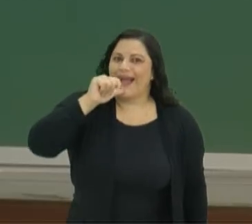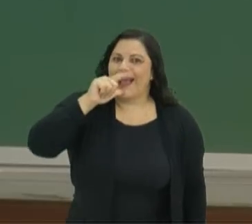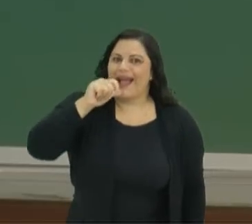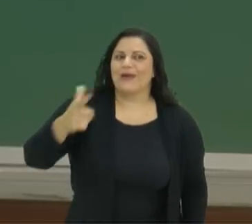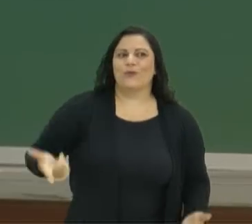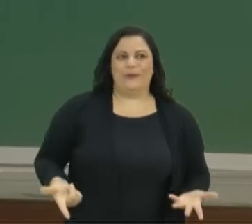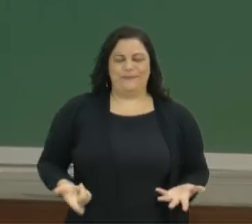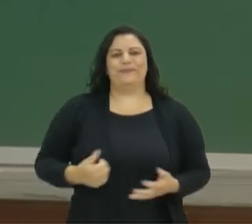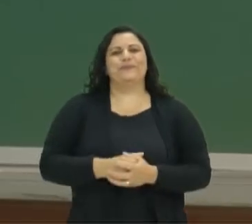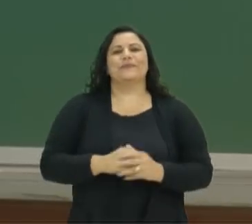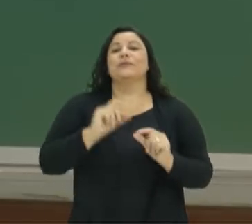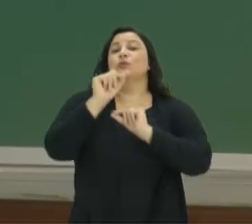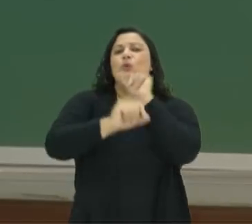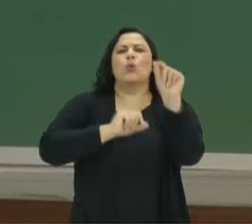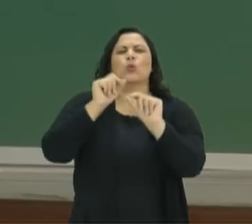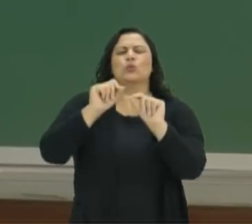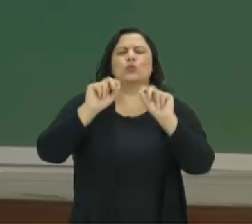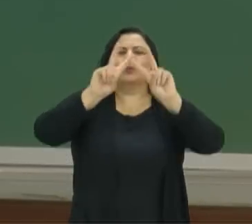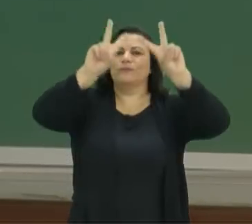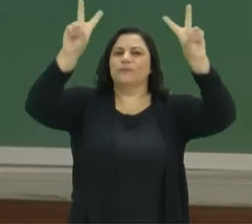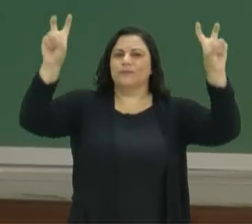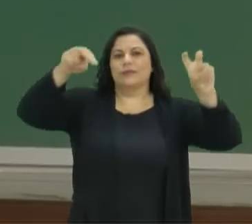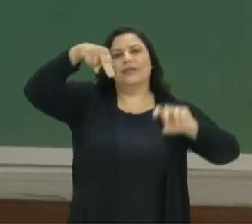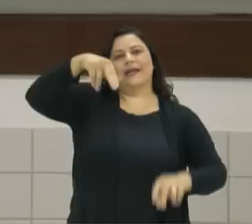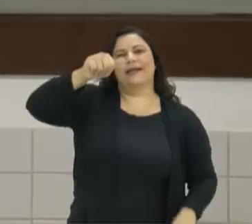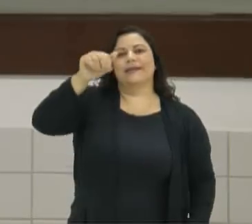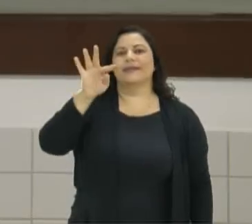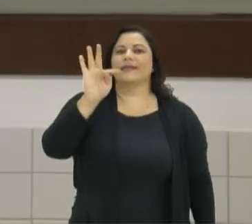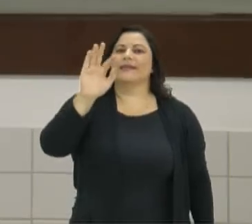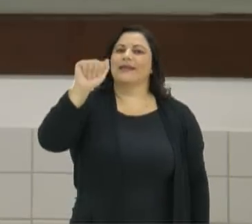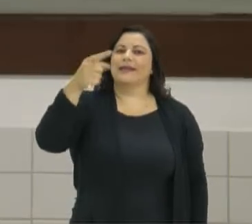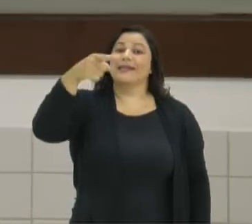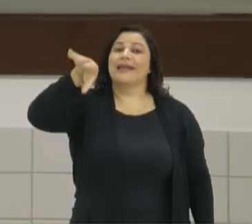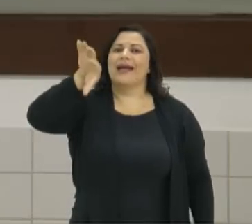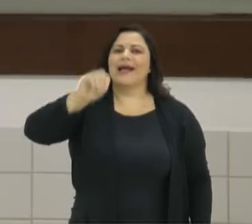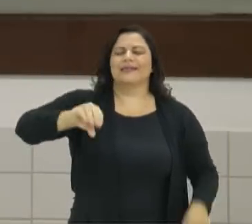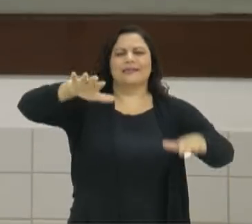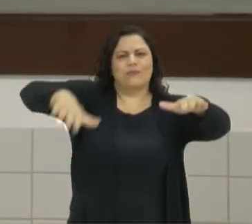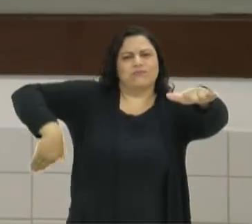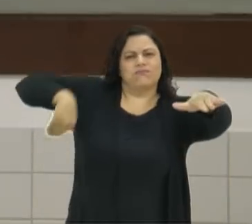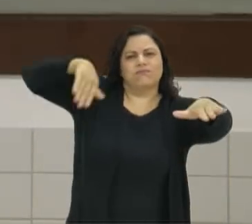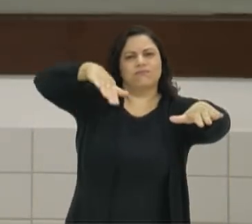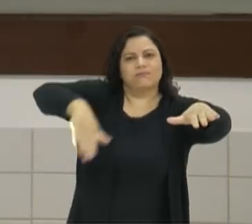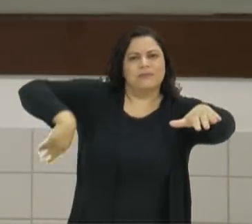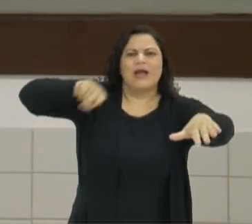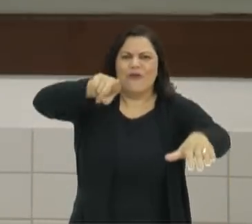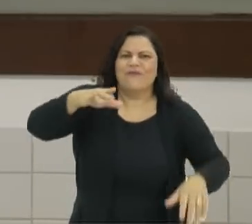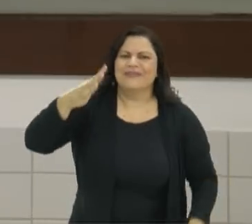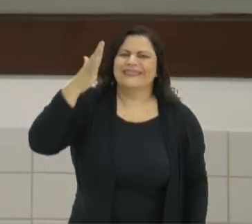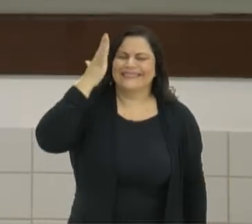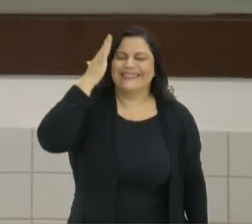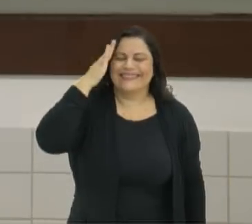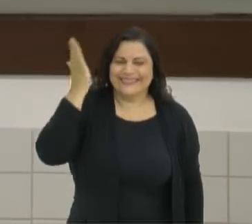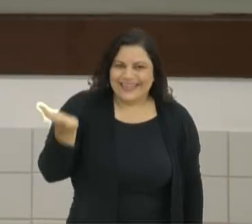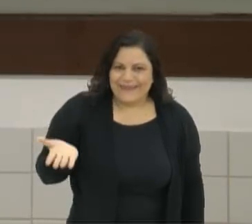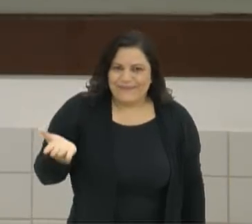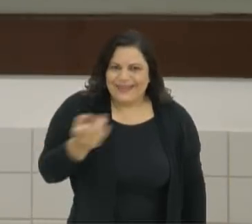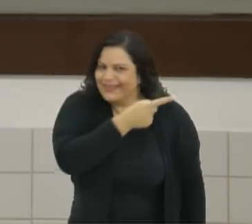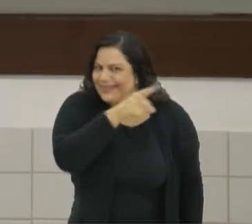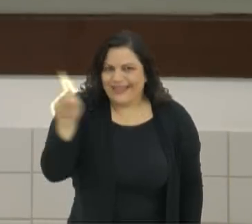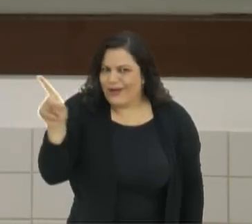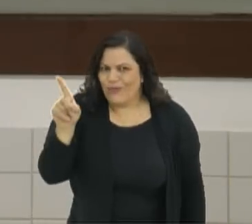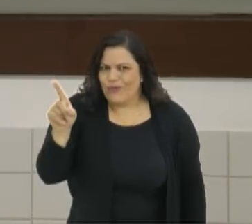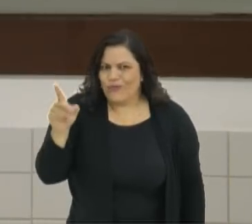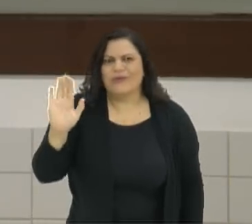hoje nós vamos falar da natação. Você sabe nadar? Não? Já sabe?